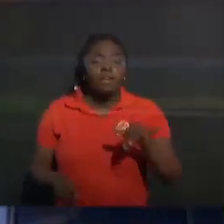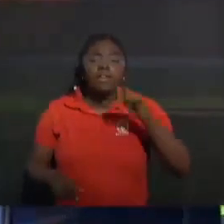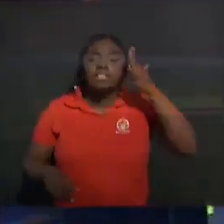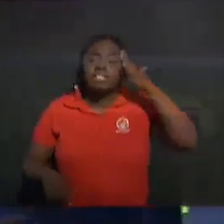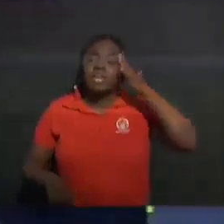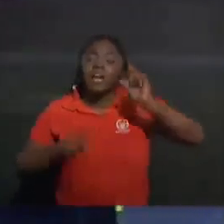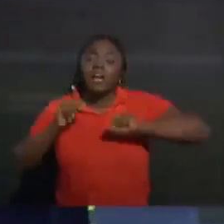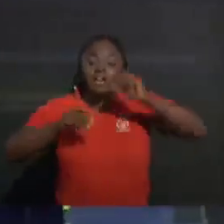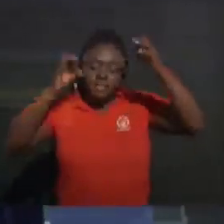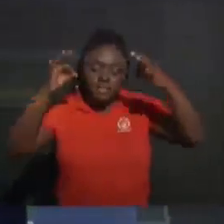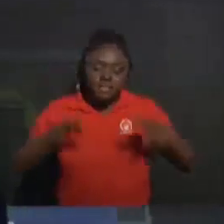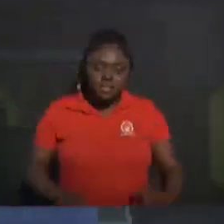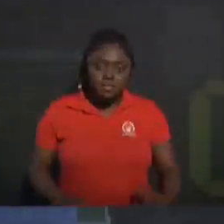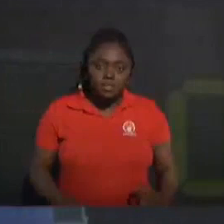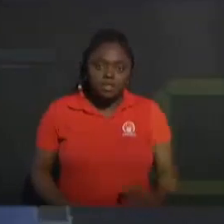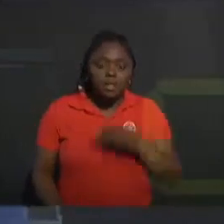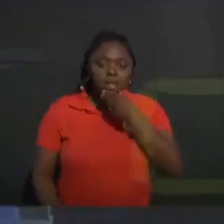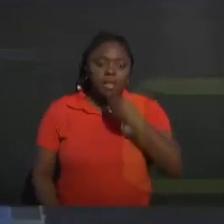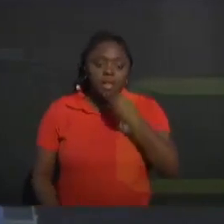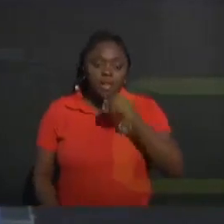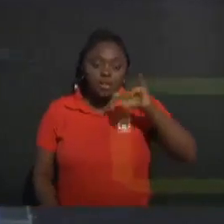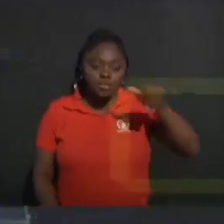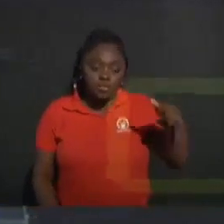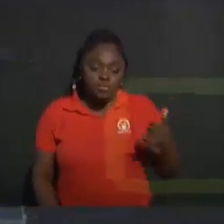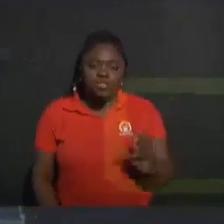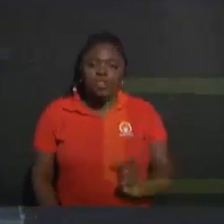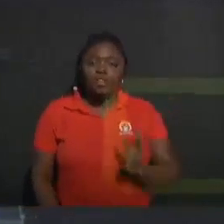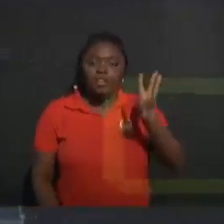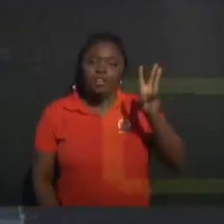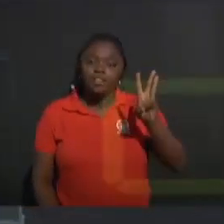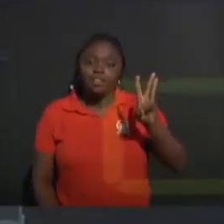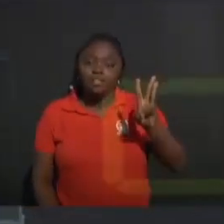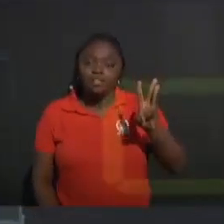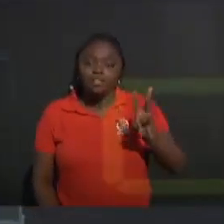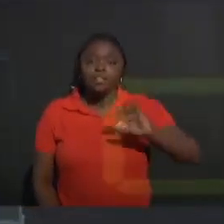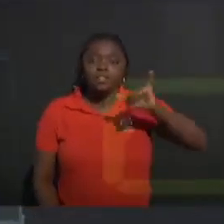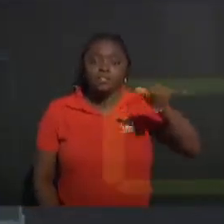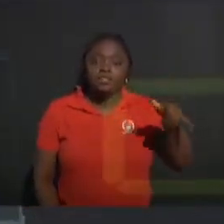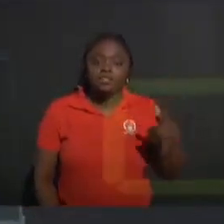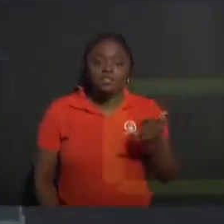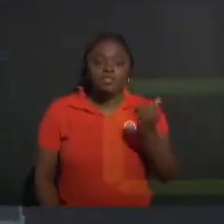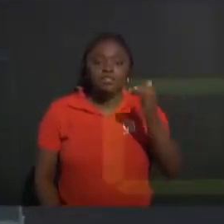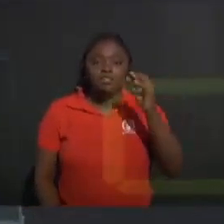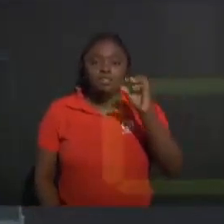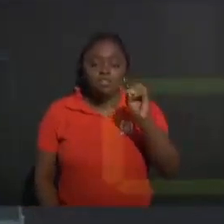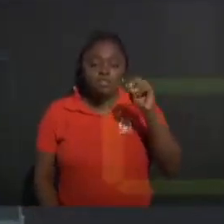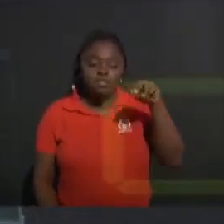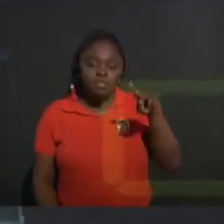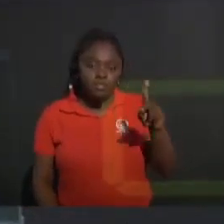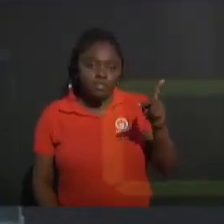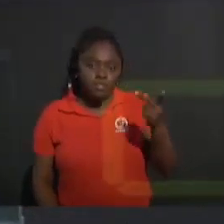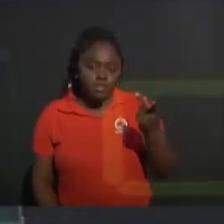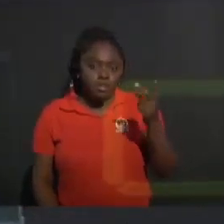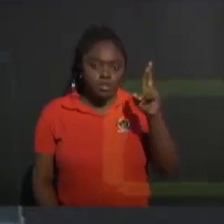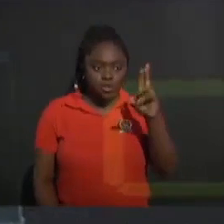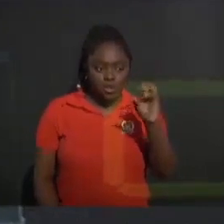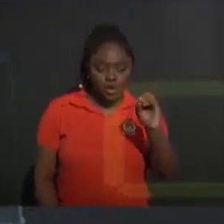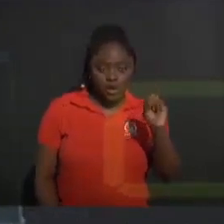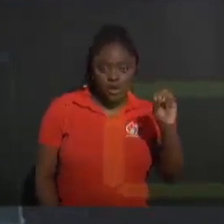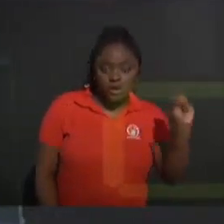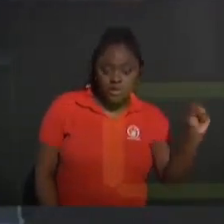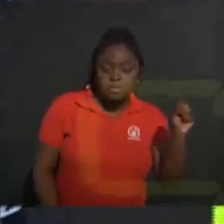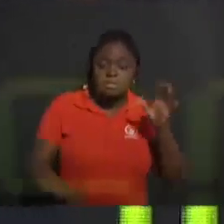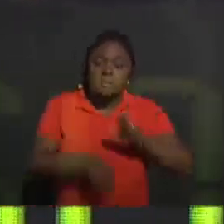Jesus ia voltar nos dias dele? John Wesley. Sabe quem mais? John Huss. Sabe quem mais? Jonathan Edwards. Sabe quem